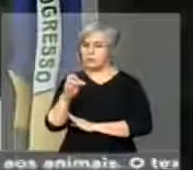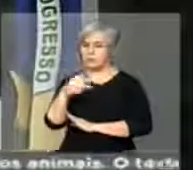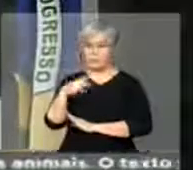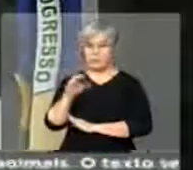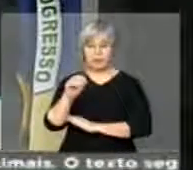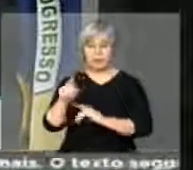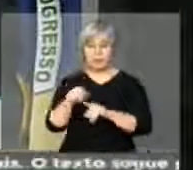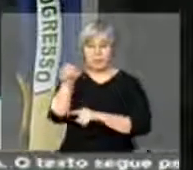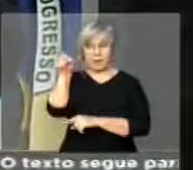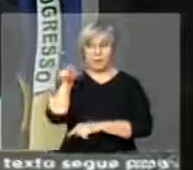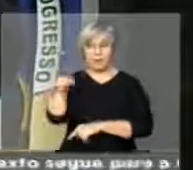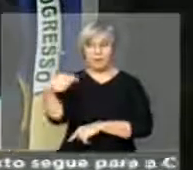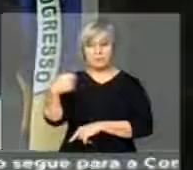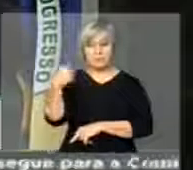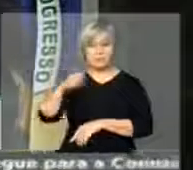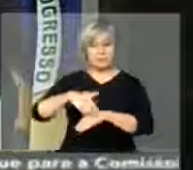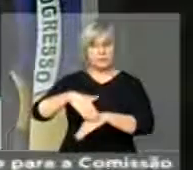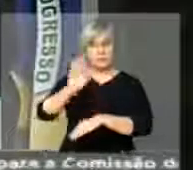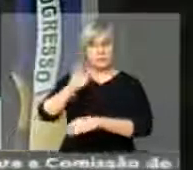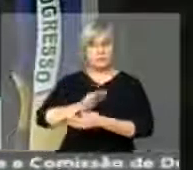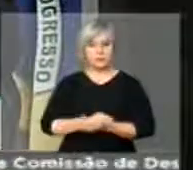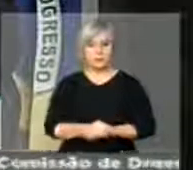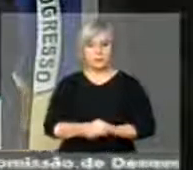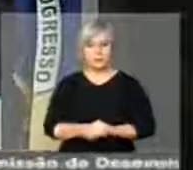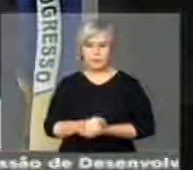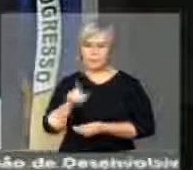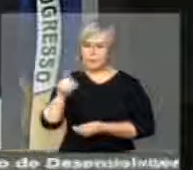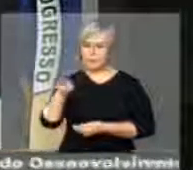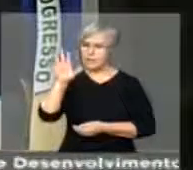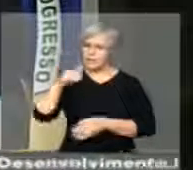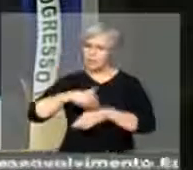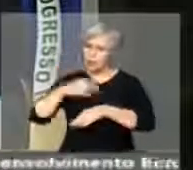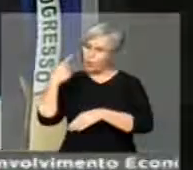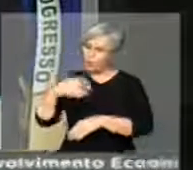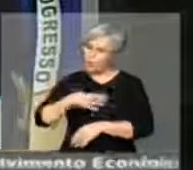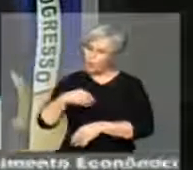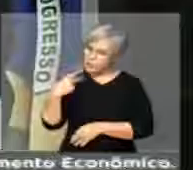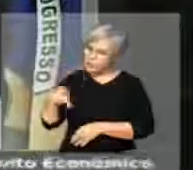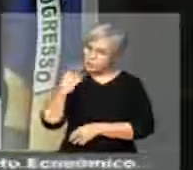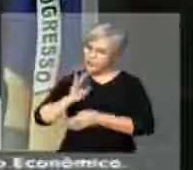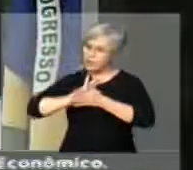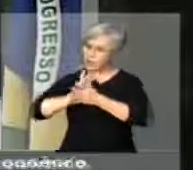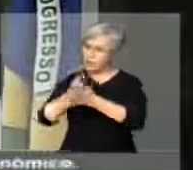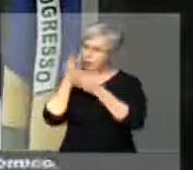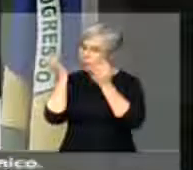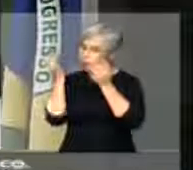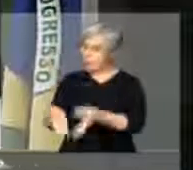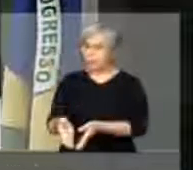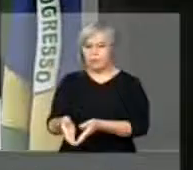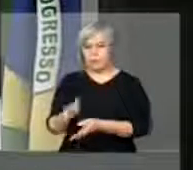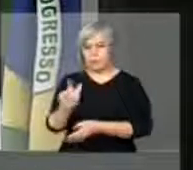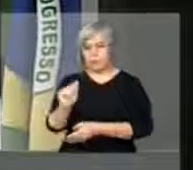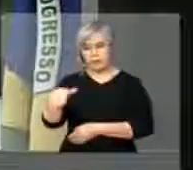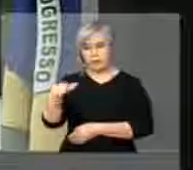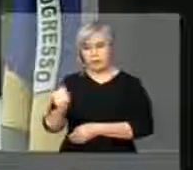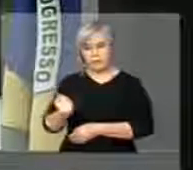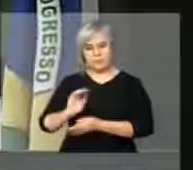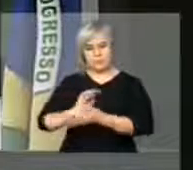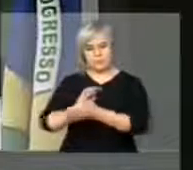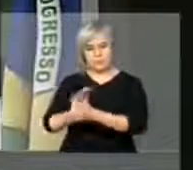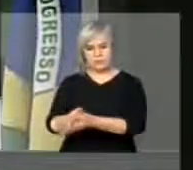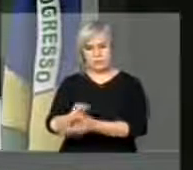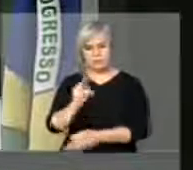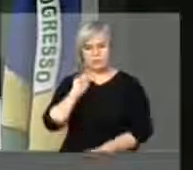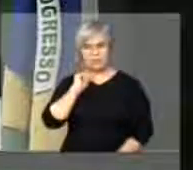ainda. Ele jogou o filho na lama e de maneira irreversível, senhores